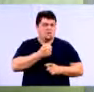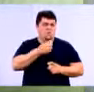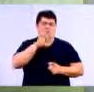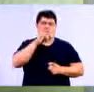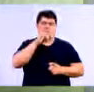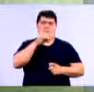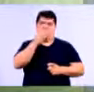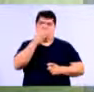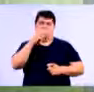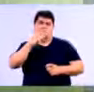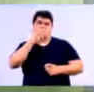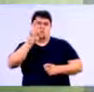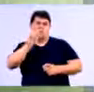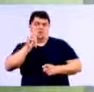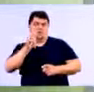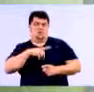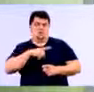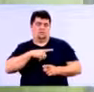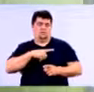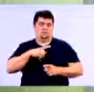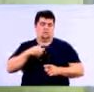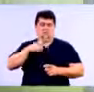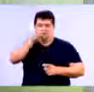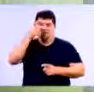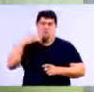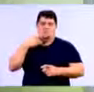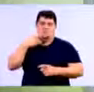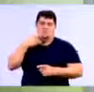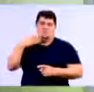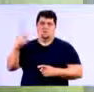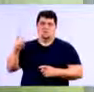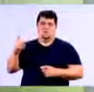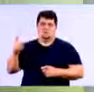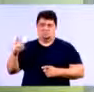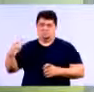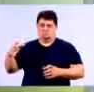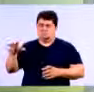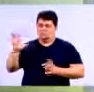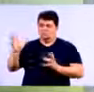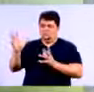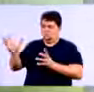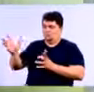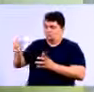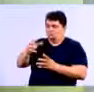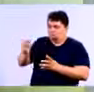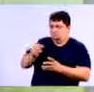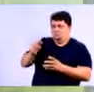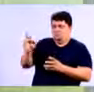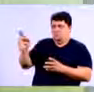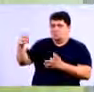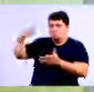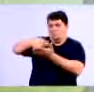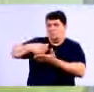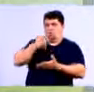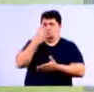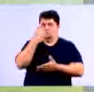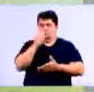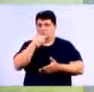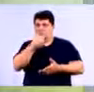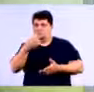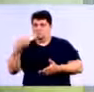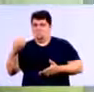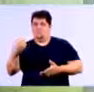banco recebeu dela 4, 8, 12, 16, 1.600. Ele tem que pagar para mim, vamos dizer que